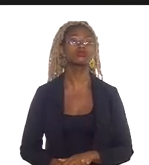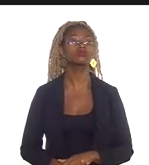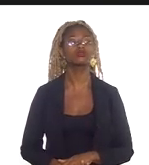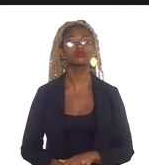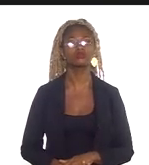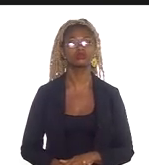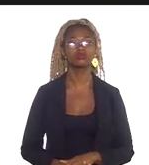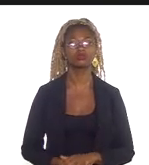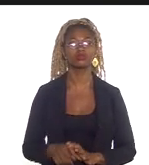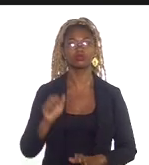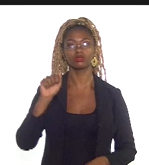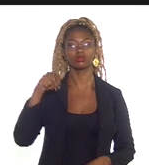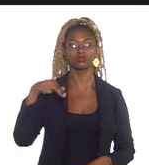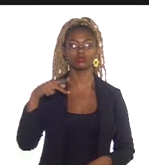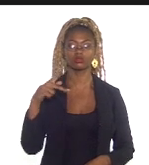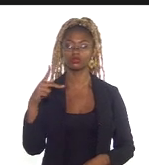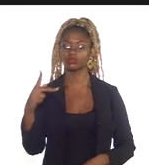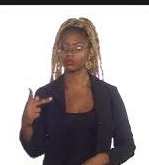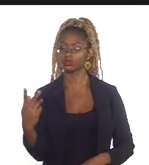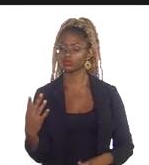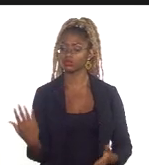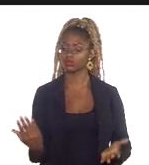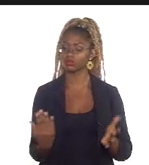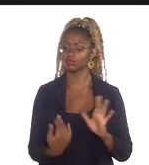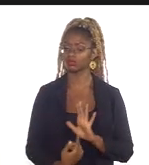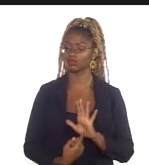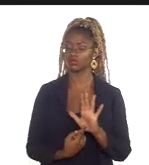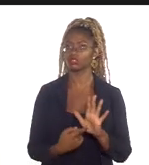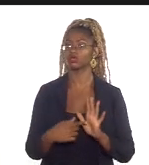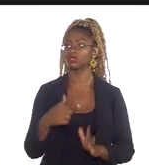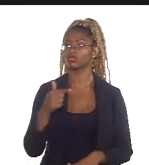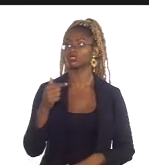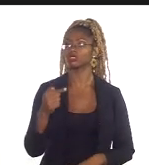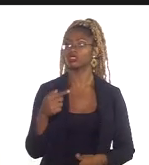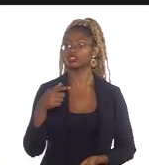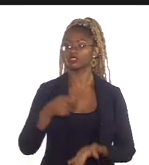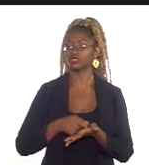A ANP coloca 7 obrigações para ela.